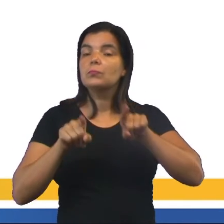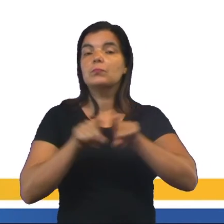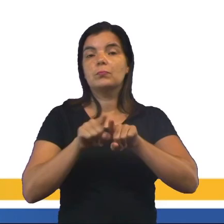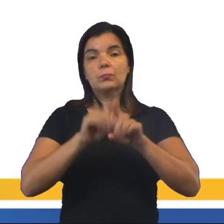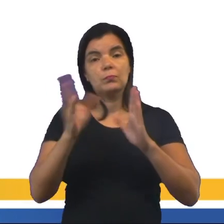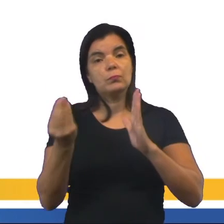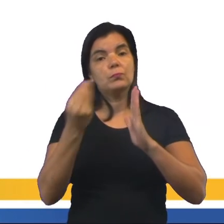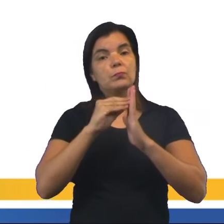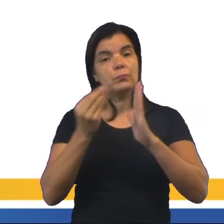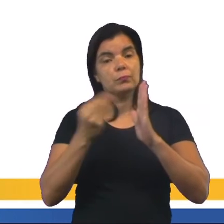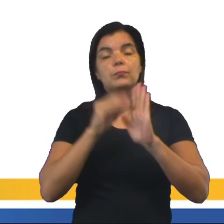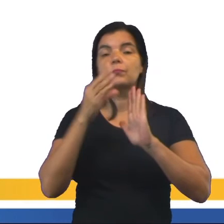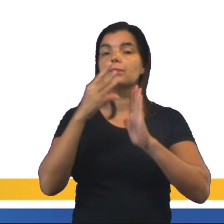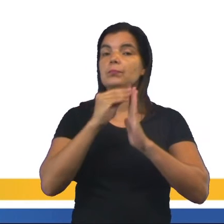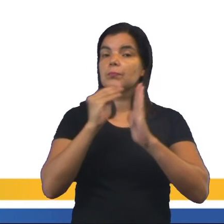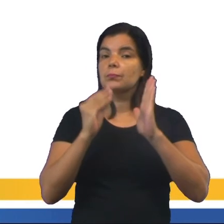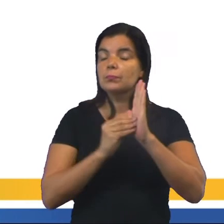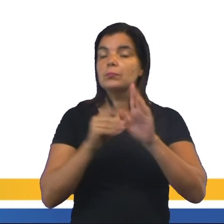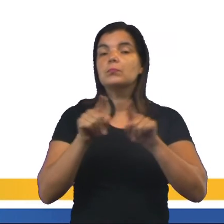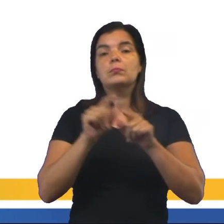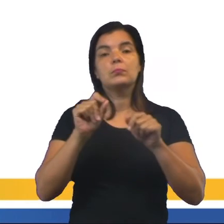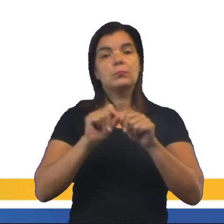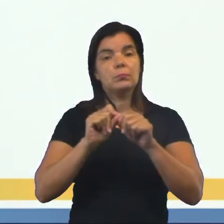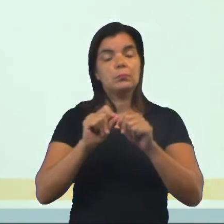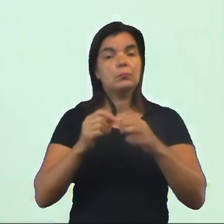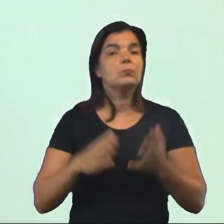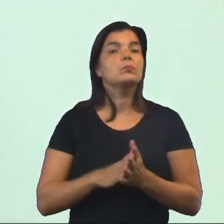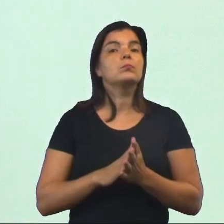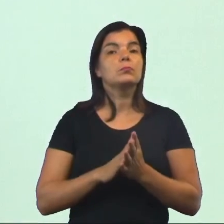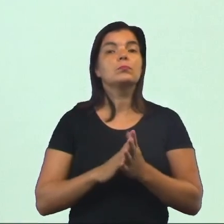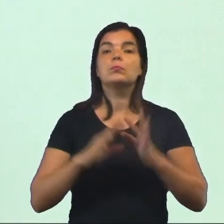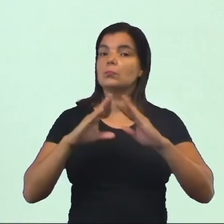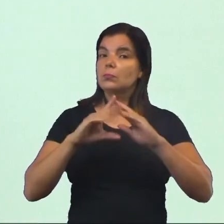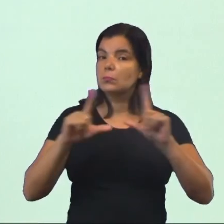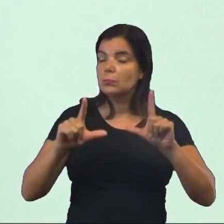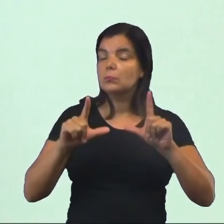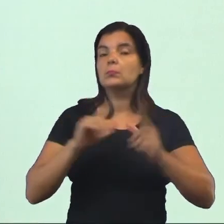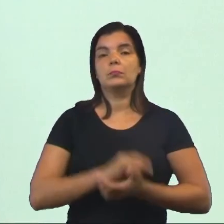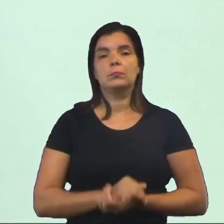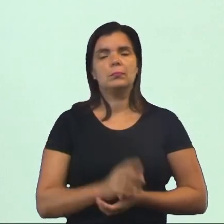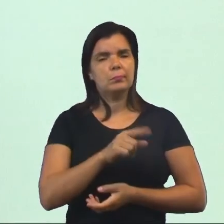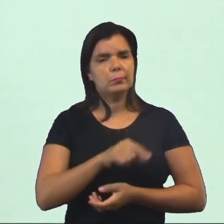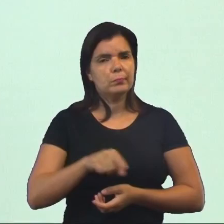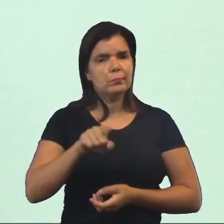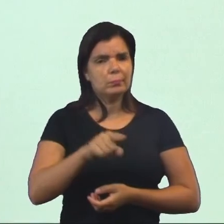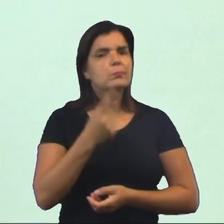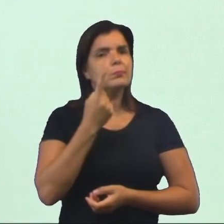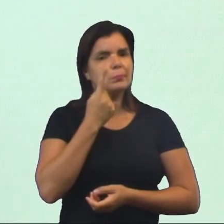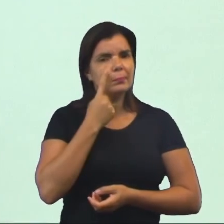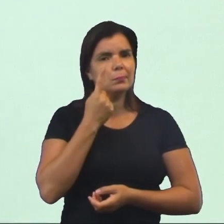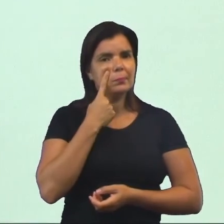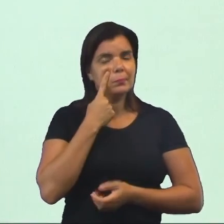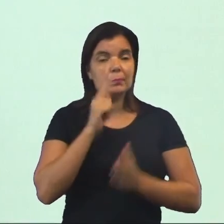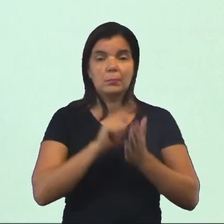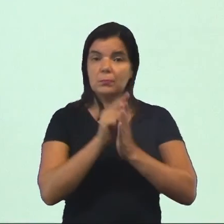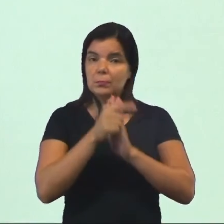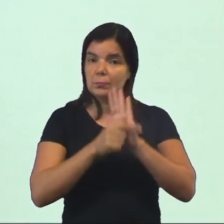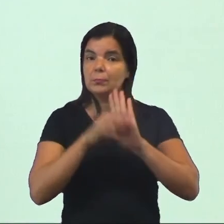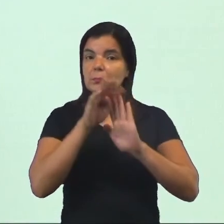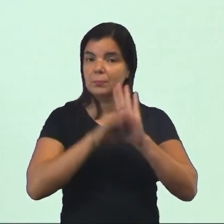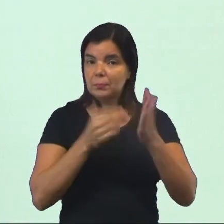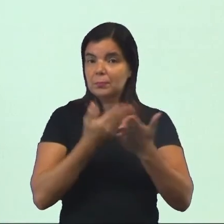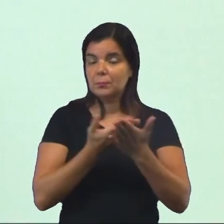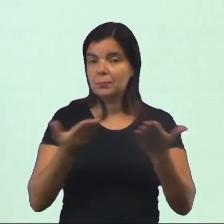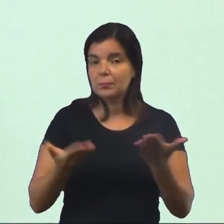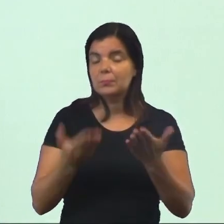inserir conteúdos, faça um material compacto. Vocês prestaram atenção no gênero textual que nós